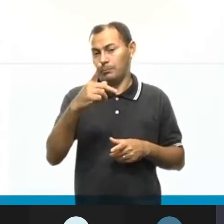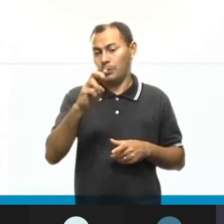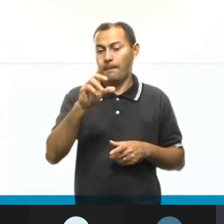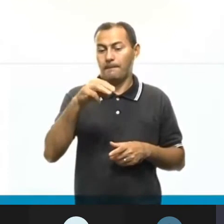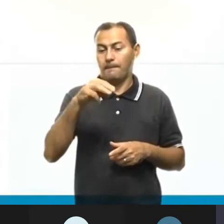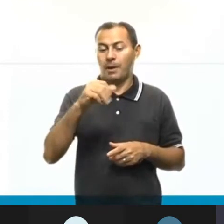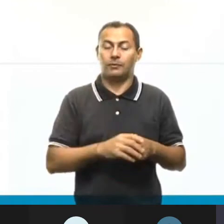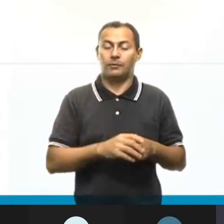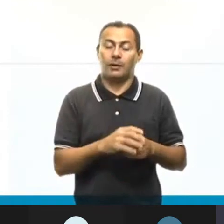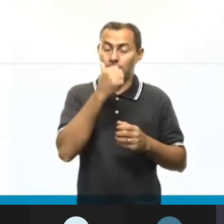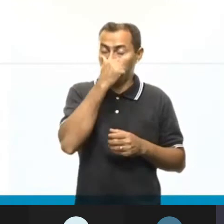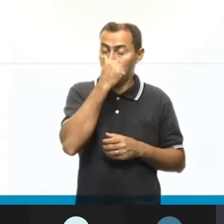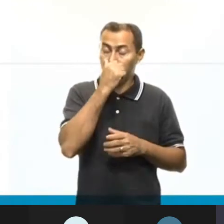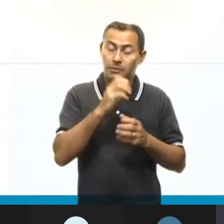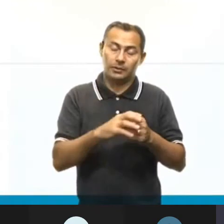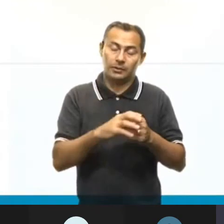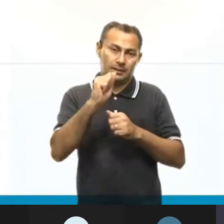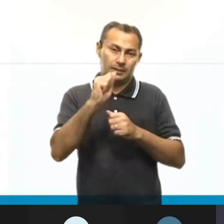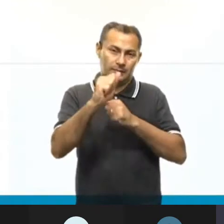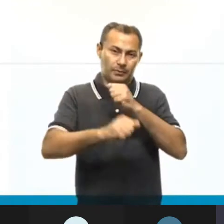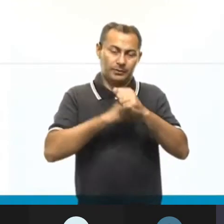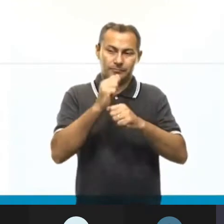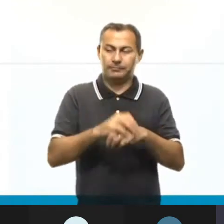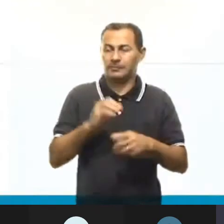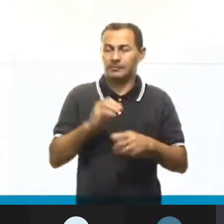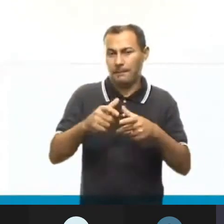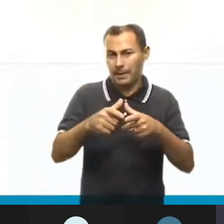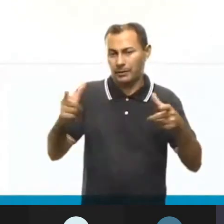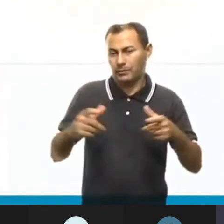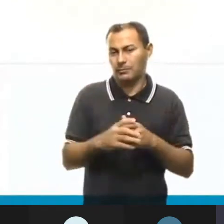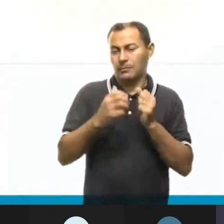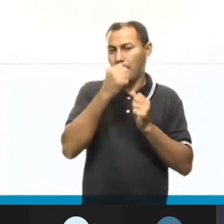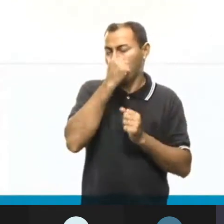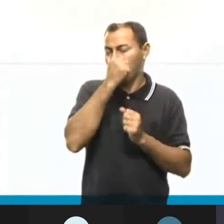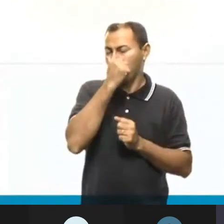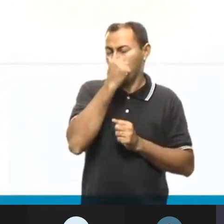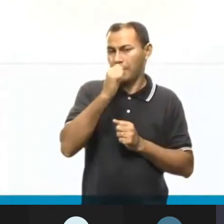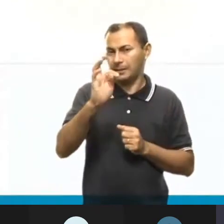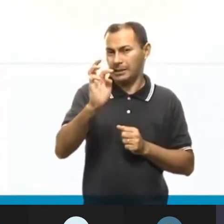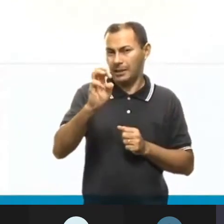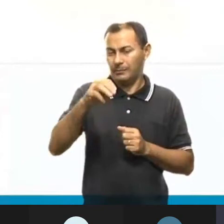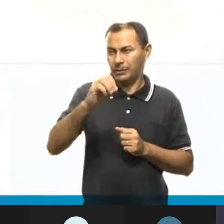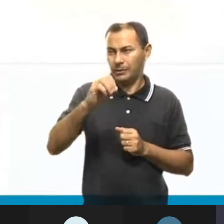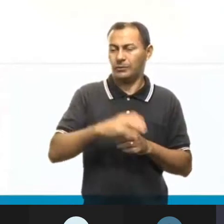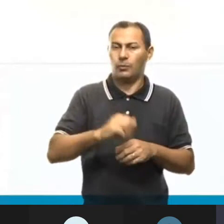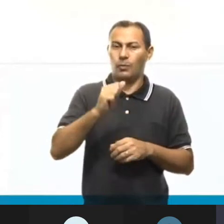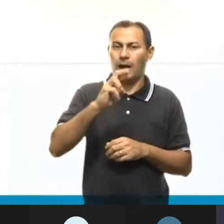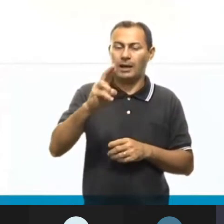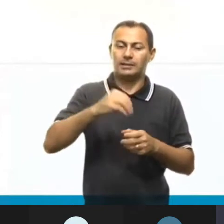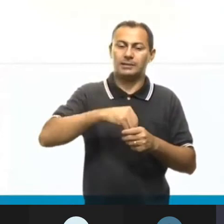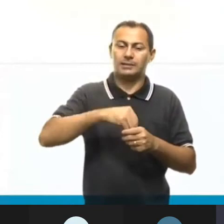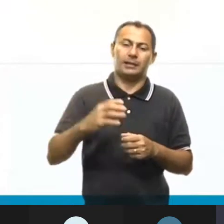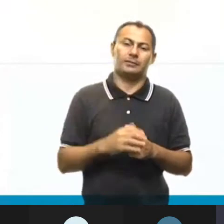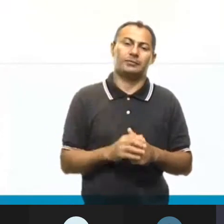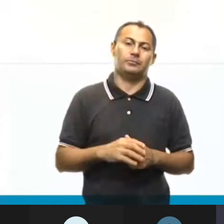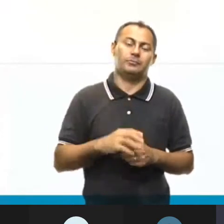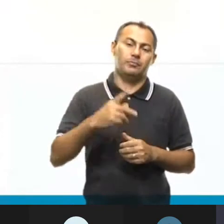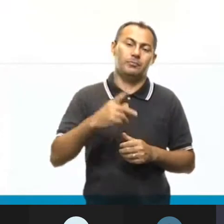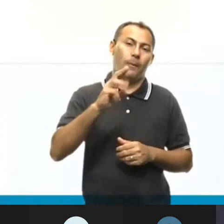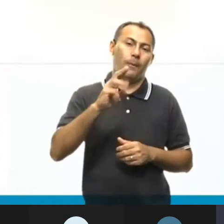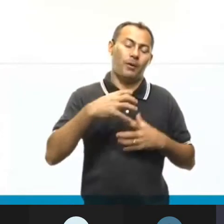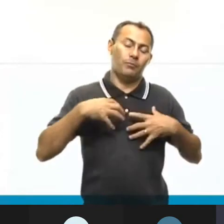ela fica maior que a pressão atmosférica. Se ela fica maior que a pressão atmosférica, o ar sai de dentro